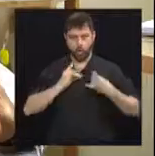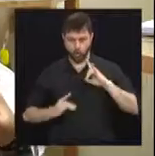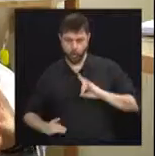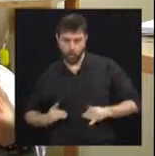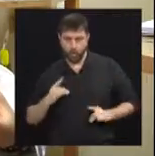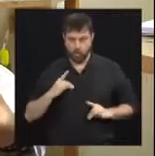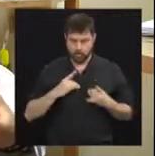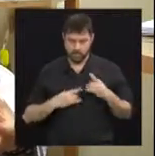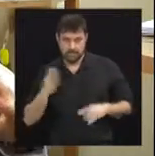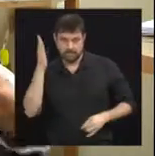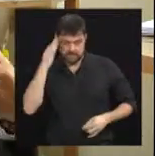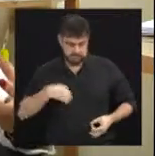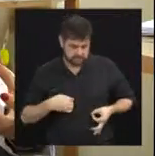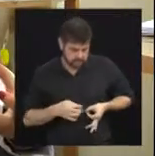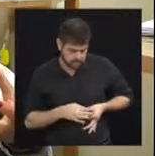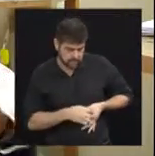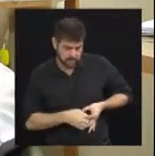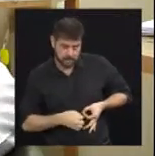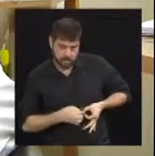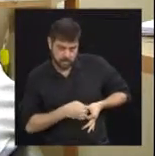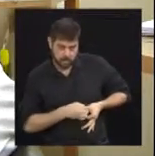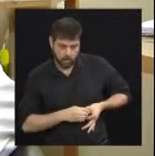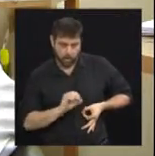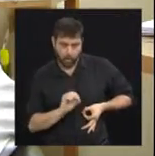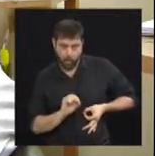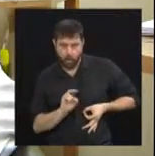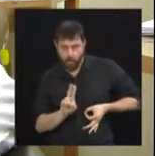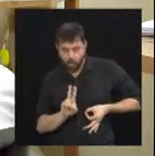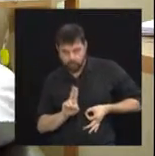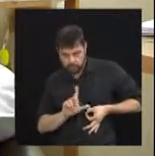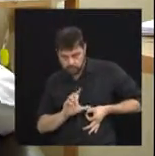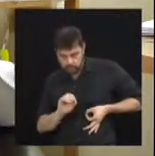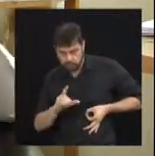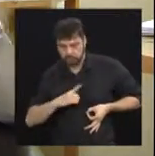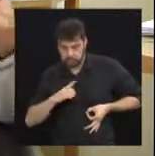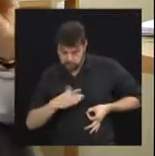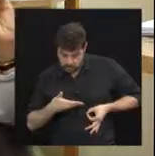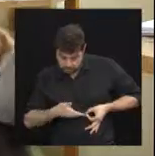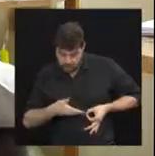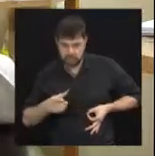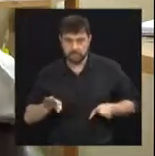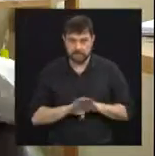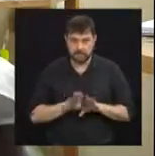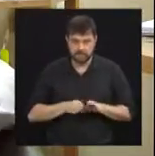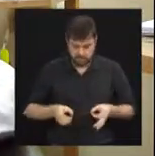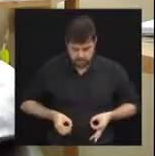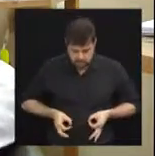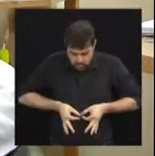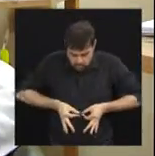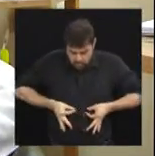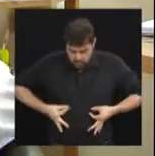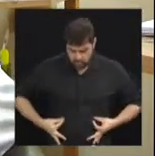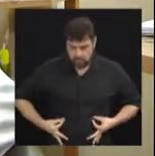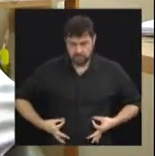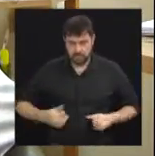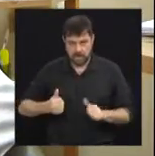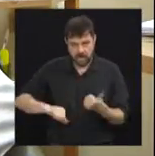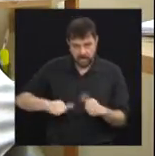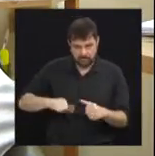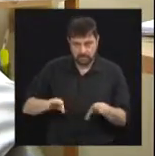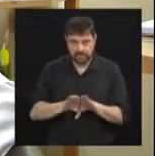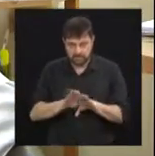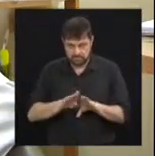avaliam a reserva ovariana, ou seja, a reserva de óvulos nos ovários, e também o exame para avaliar as trompas ou tubas uterinas, que nós chamamos